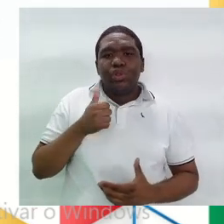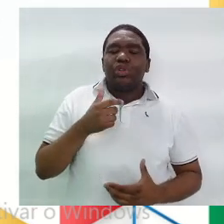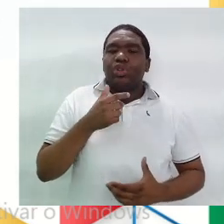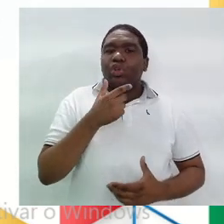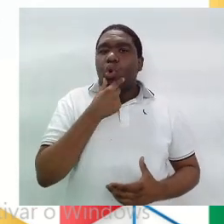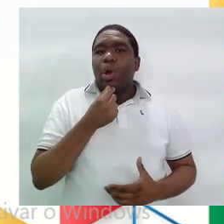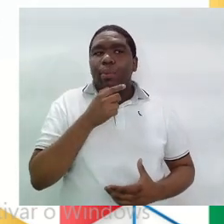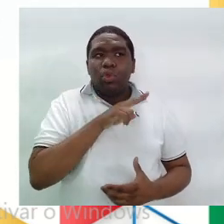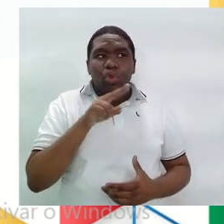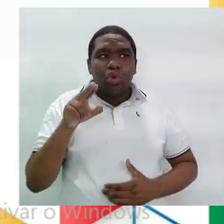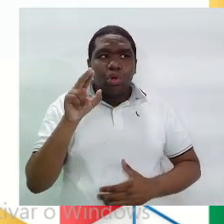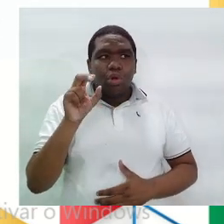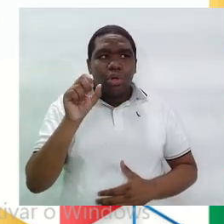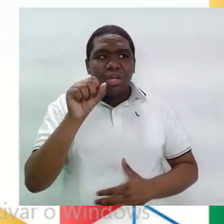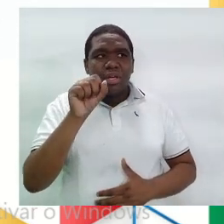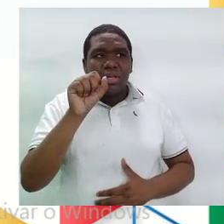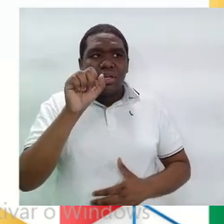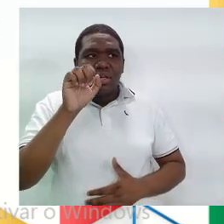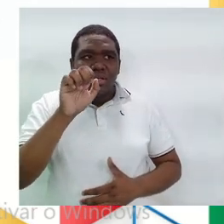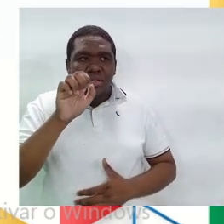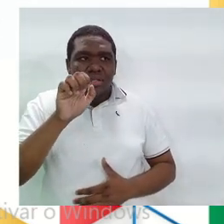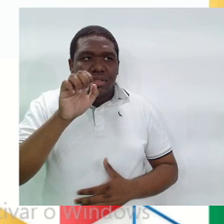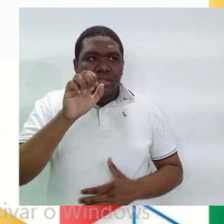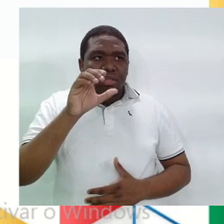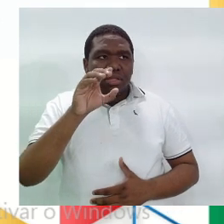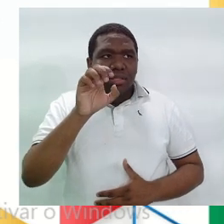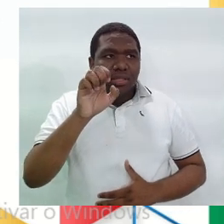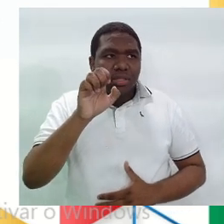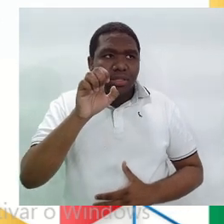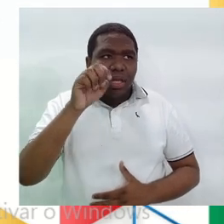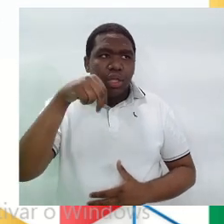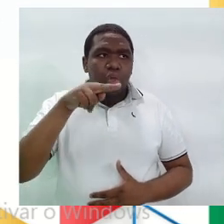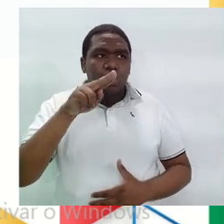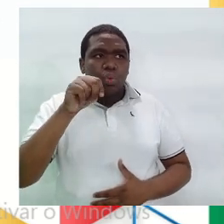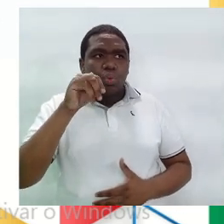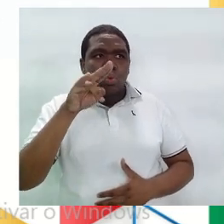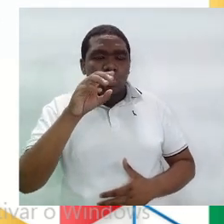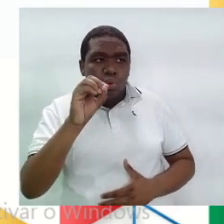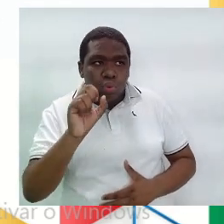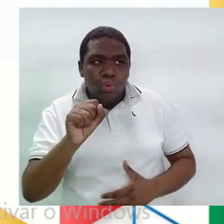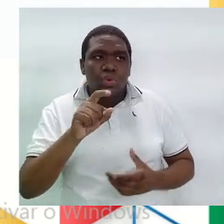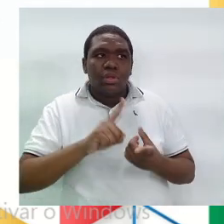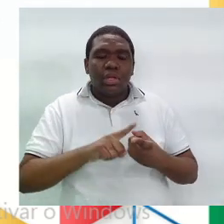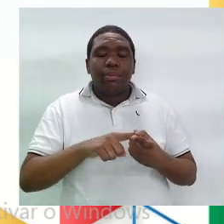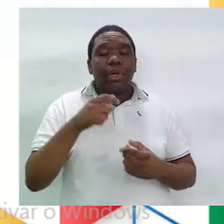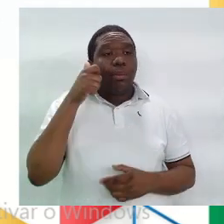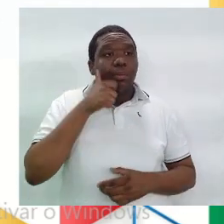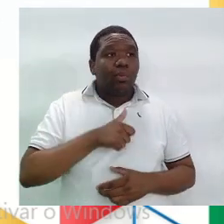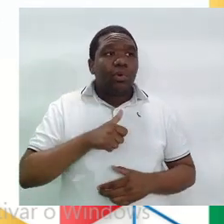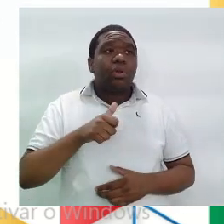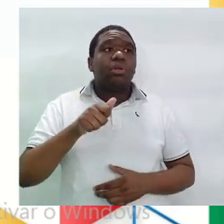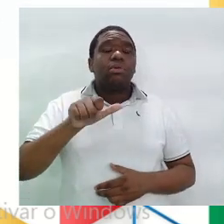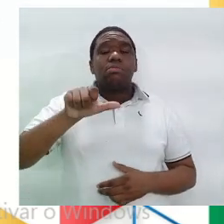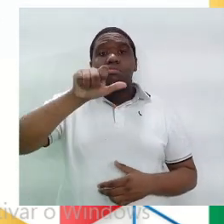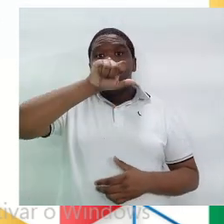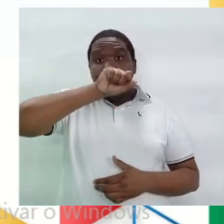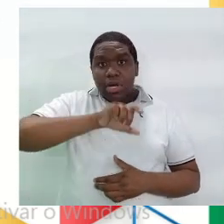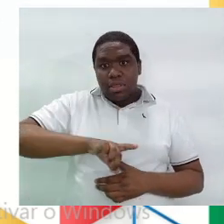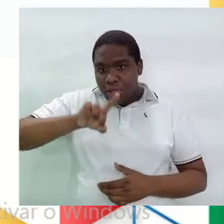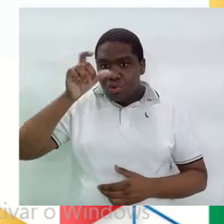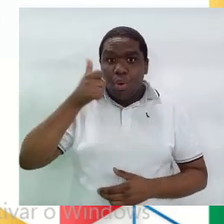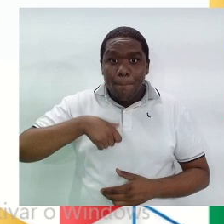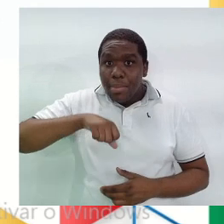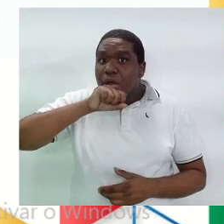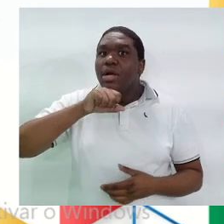de Cernunnos ou Cerunos e o outro feminino que é a deusa mãe. Então